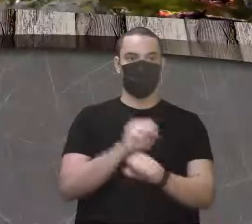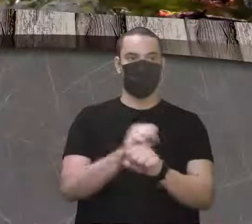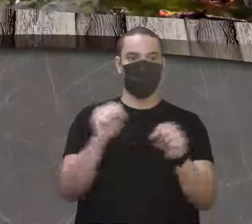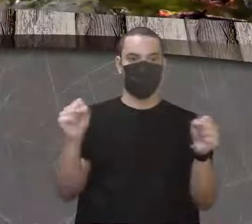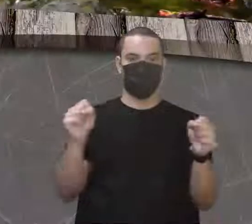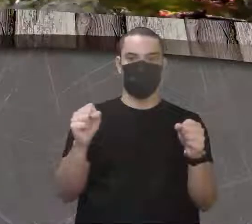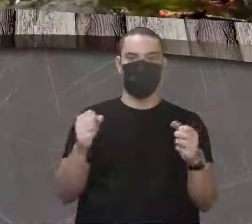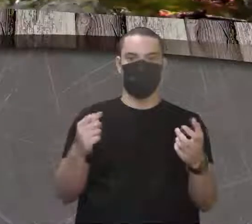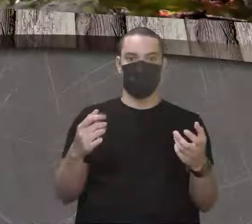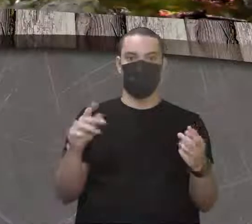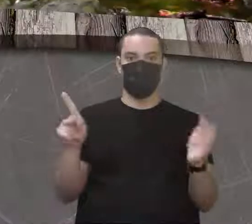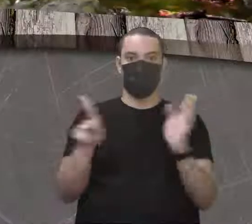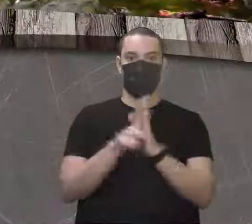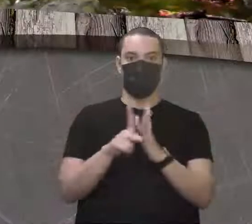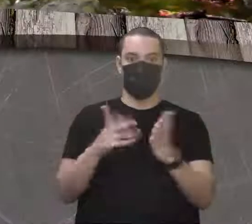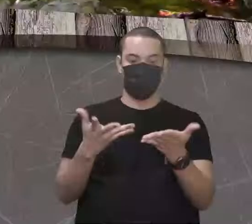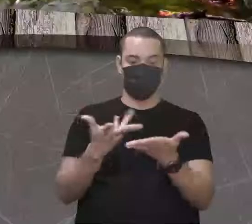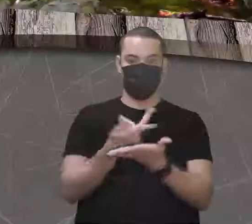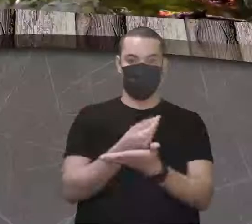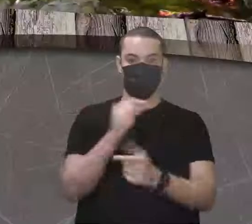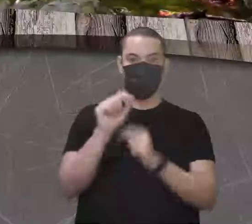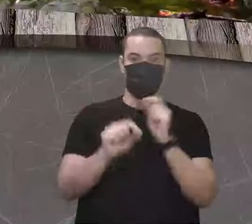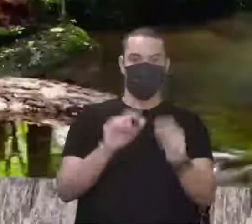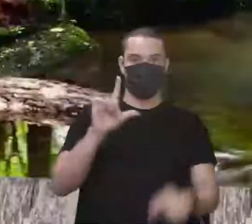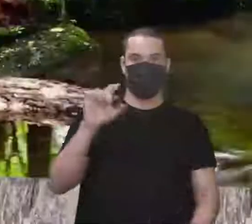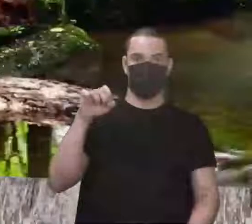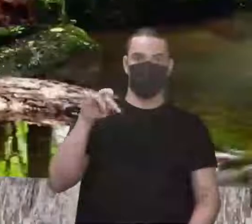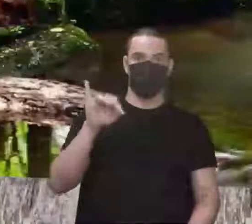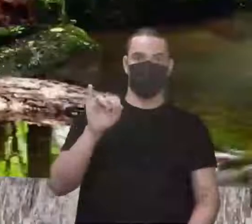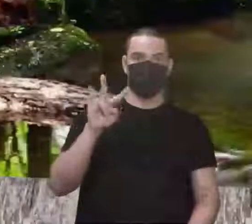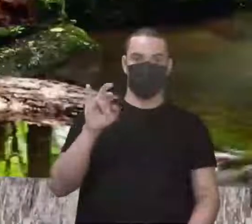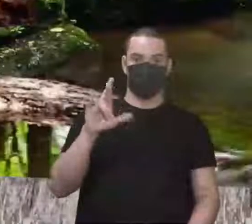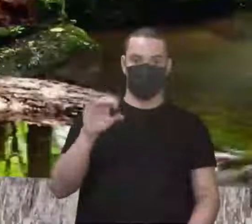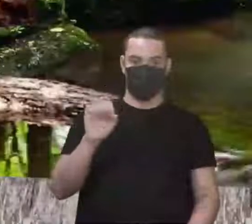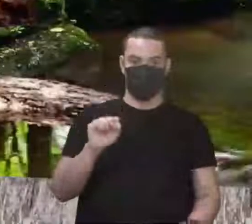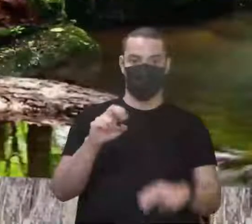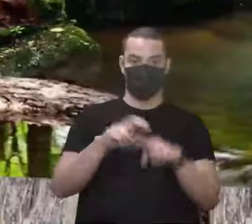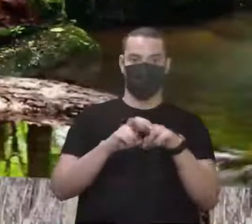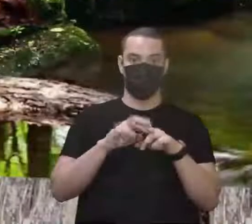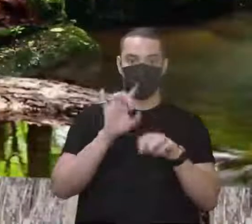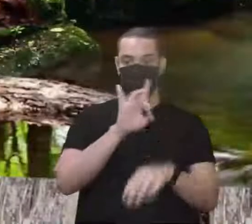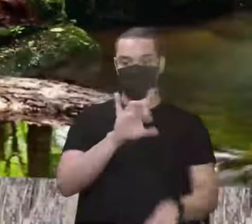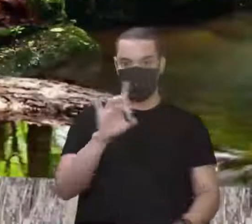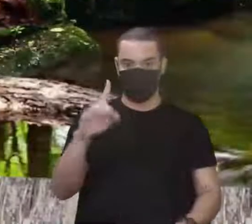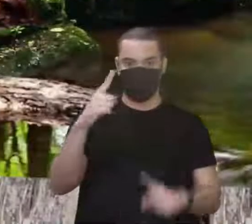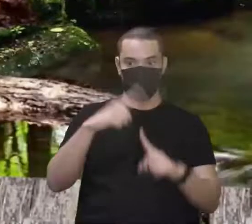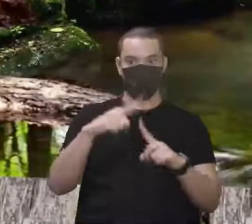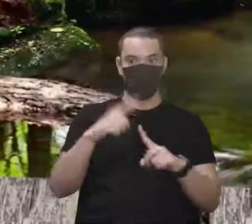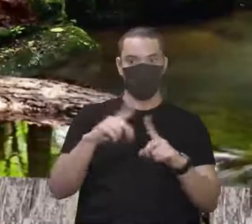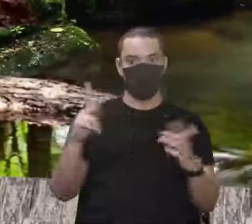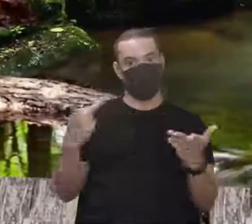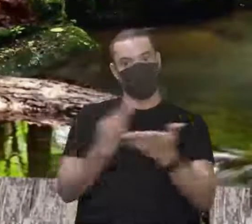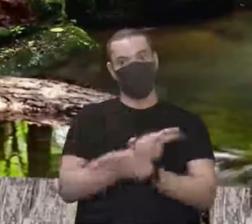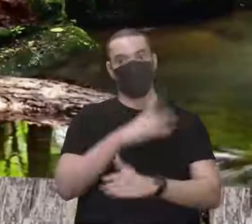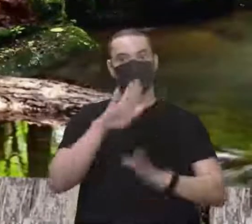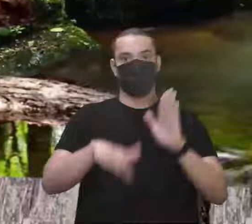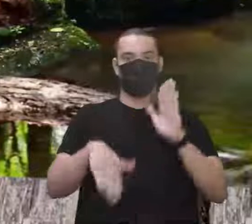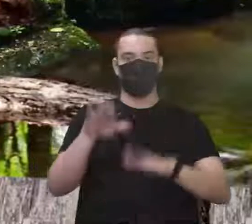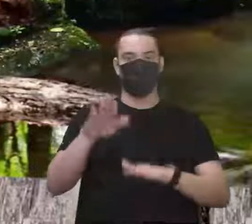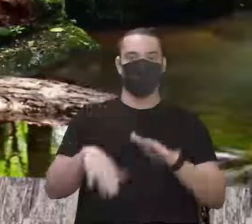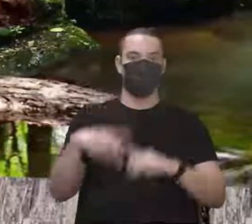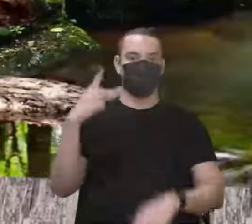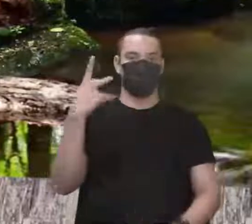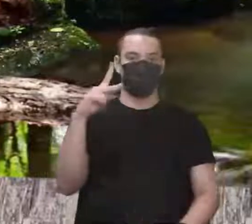de regeneração, eu vou usar quem? Os lentivírus. Então, para cada tipo de situação, dependendo do